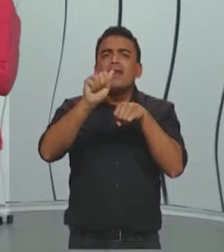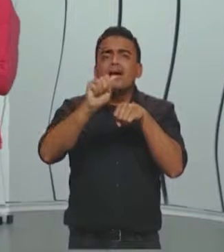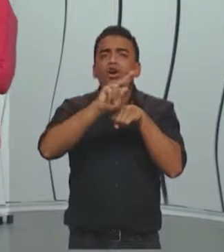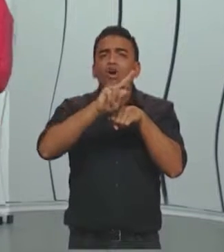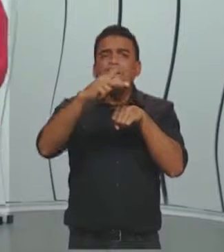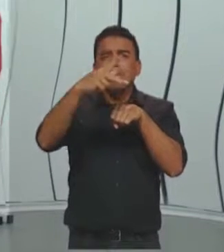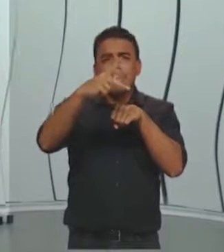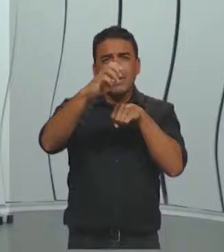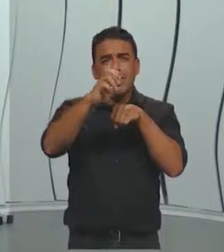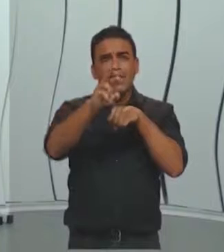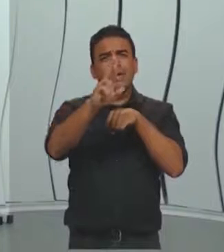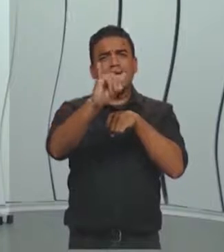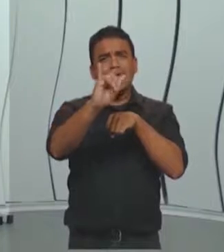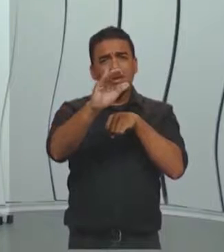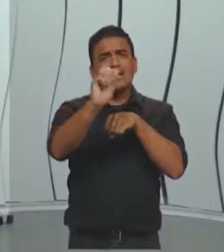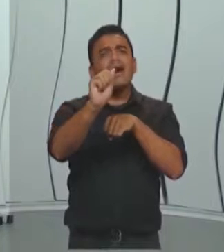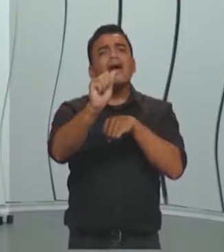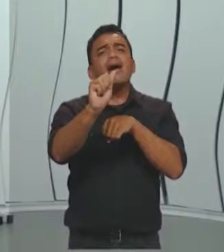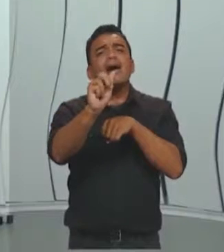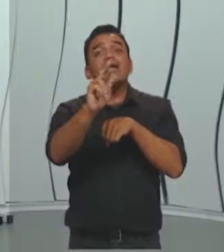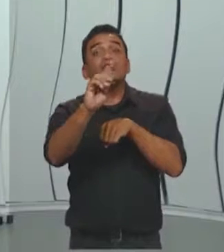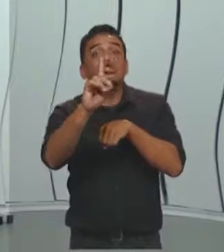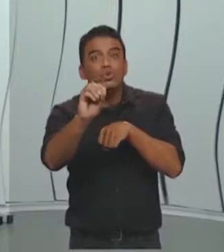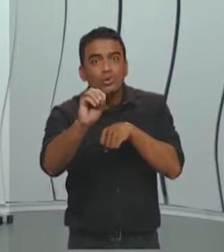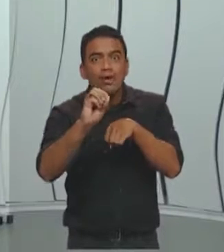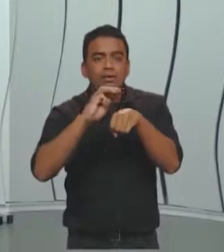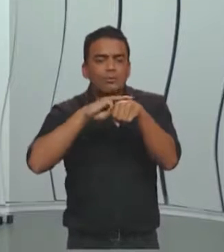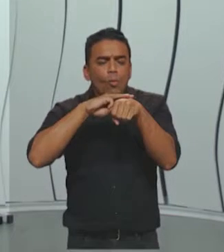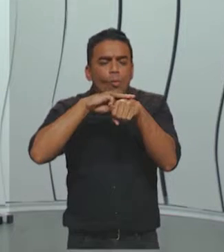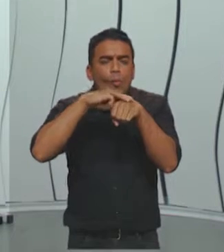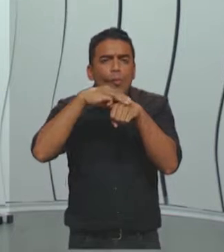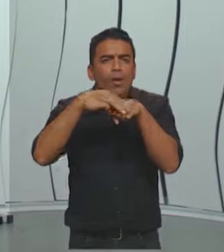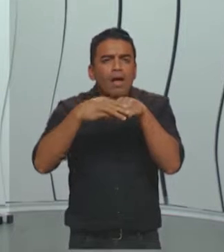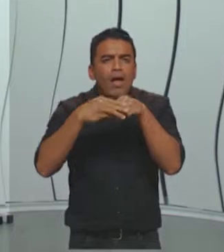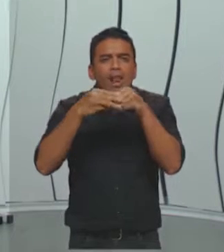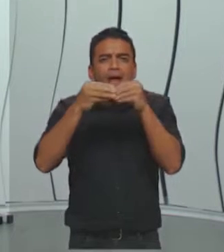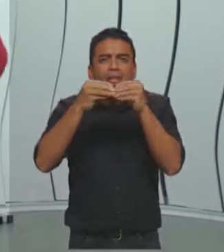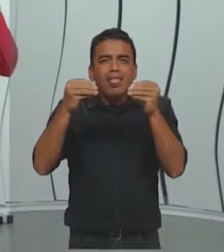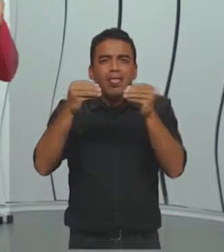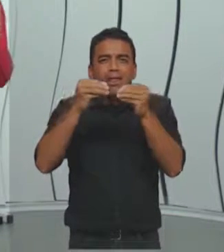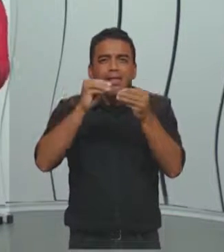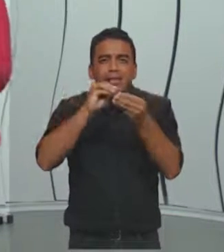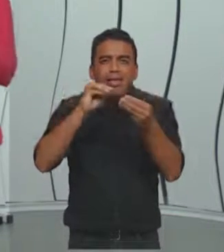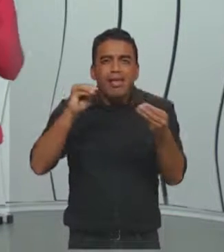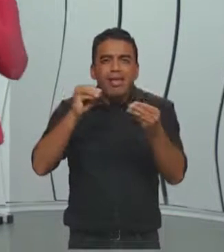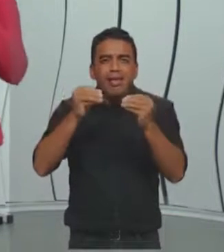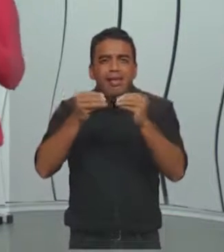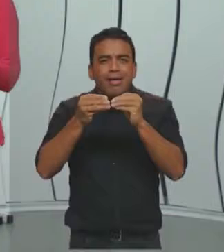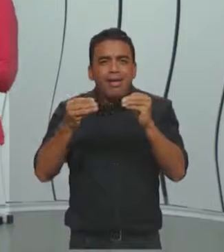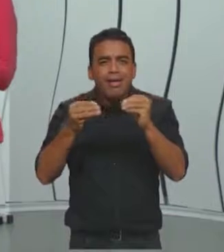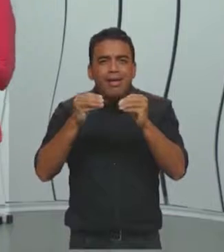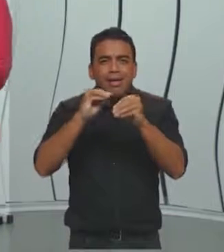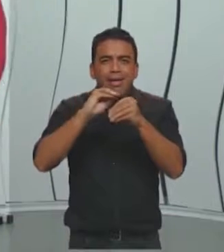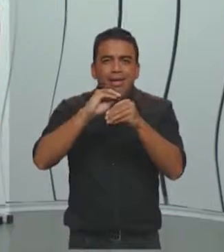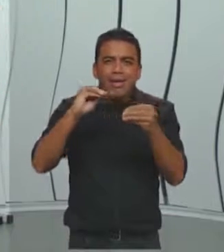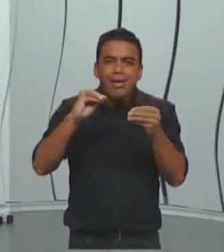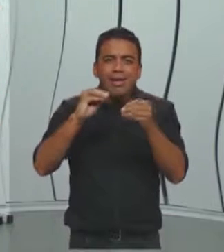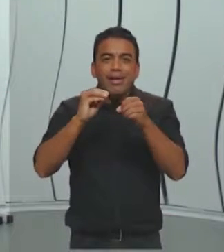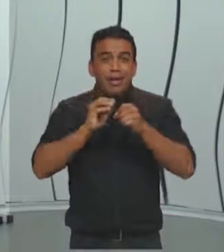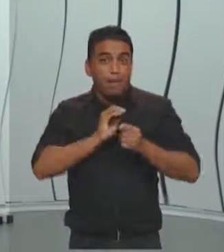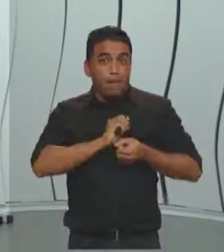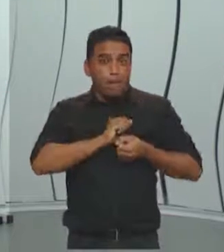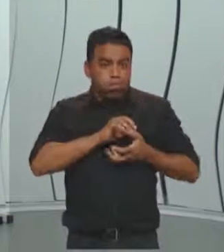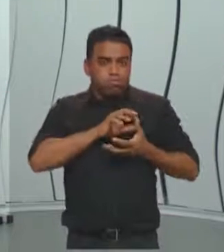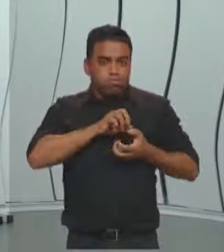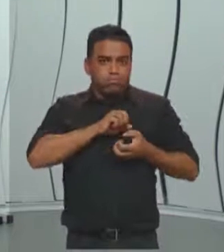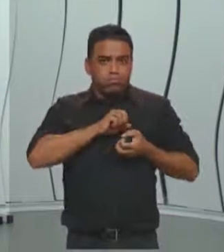Esse pericárdio também eu quero mostrar depois, ela tem uma certa elasticidade que faz com que esse coração, ele